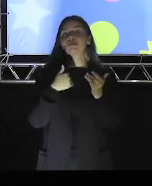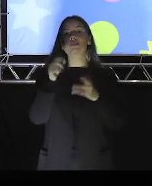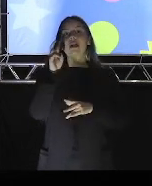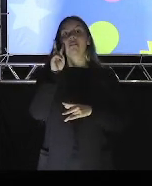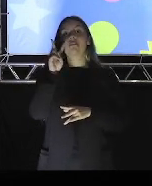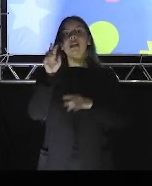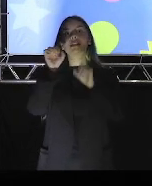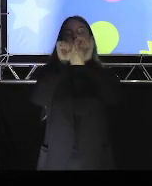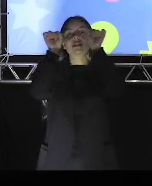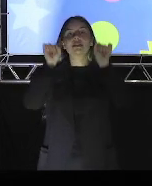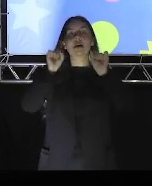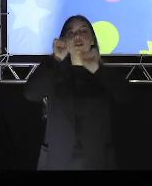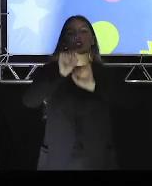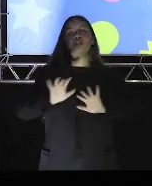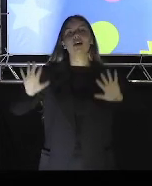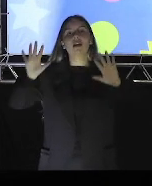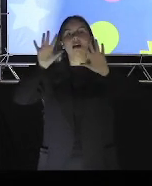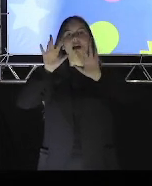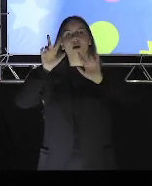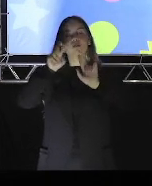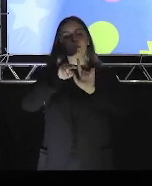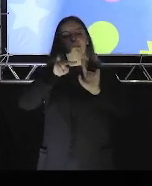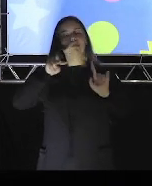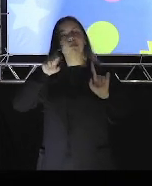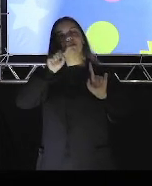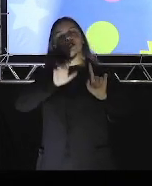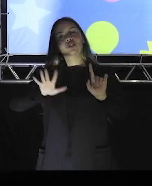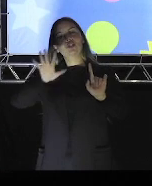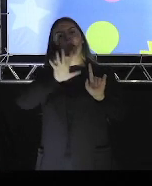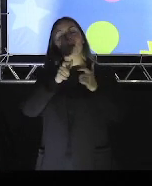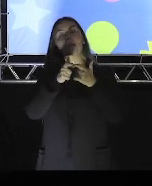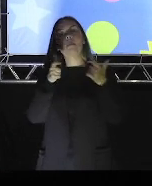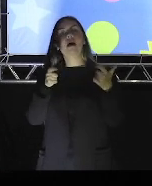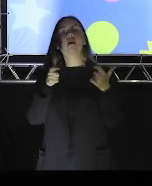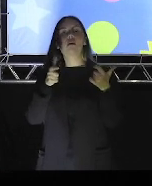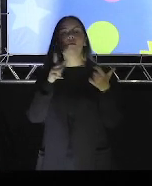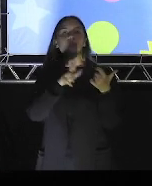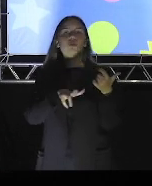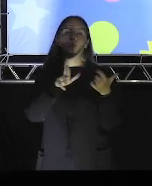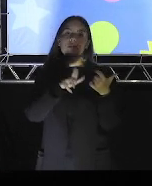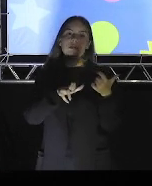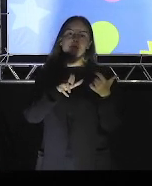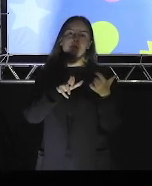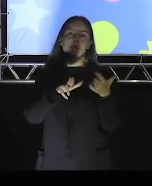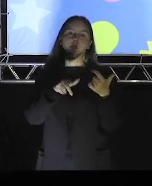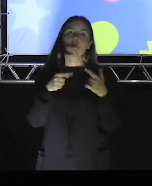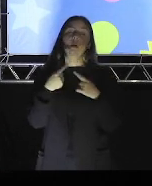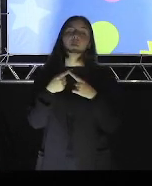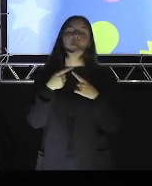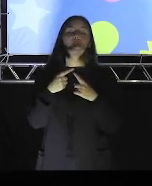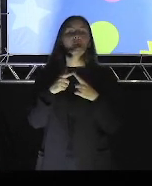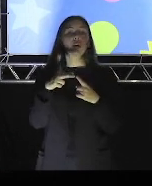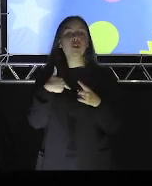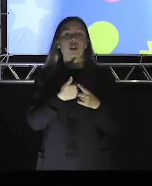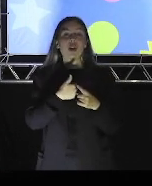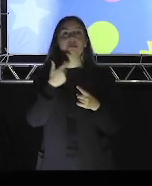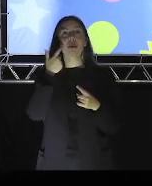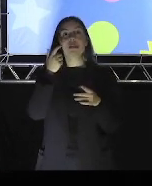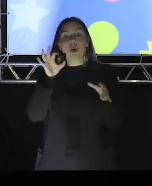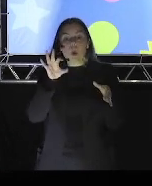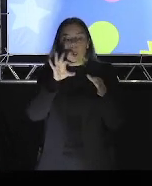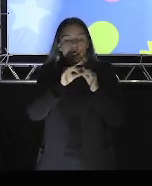Pensamento sistêmico, o olhar do todo, o propósito maior da organização. Mas, às vezes, eu estou tão conectada somente